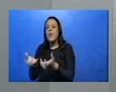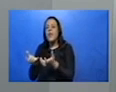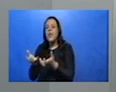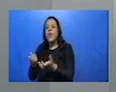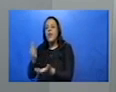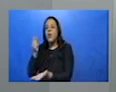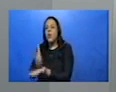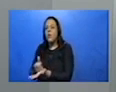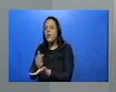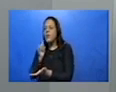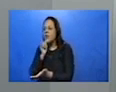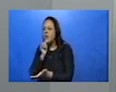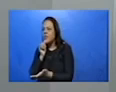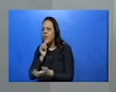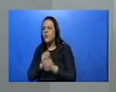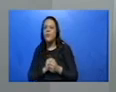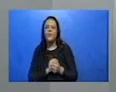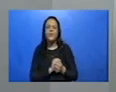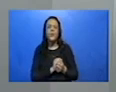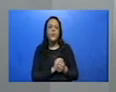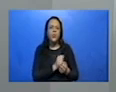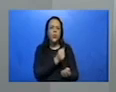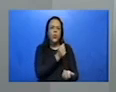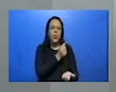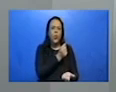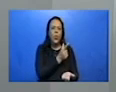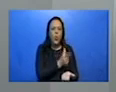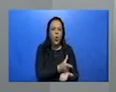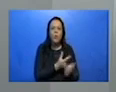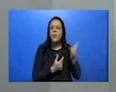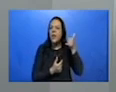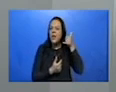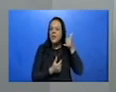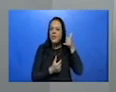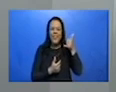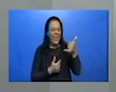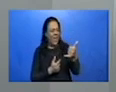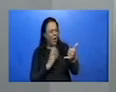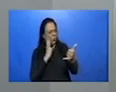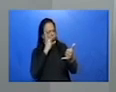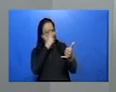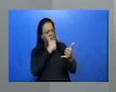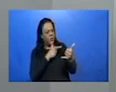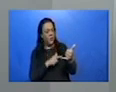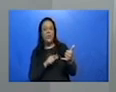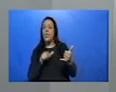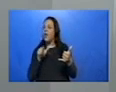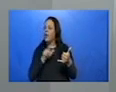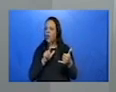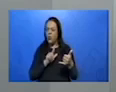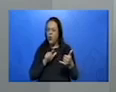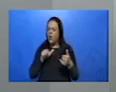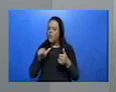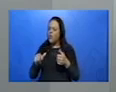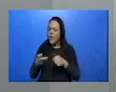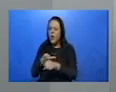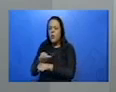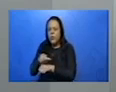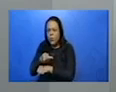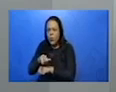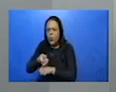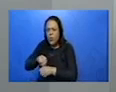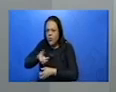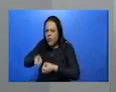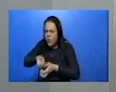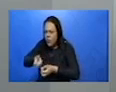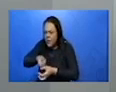testar um celular. Às vezes você não compra um celular, só, eu achei ele bonito, eu vou comprar. Não, a gente vai lá, procura as especificações, alguém que tenha,